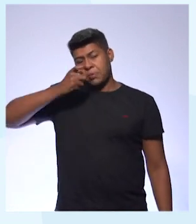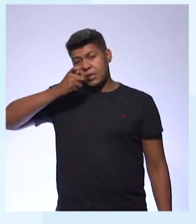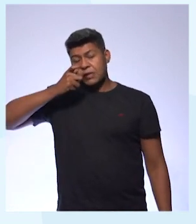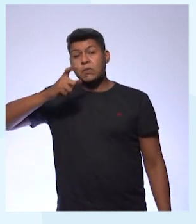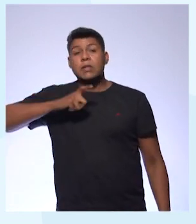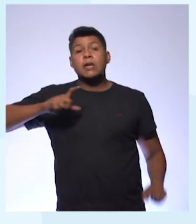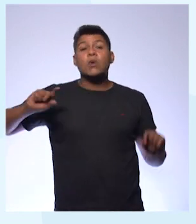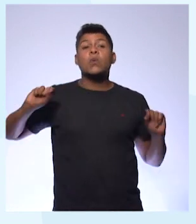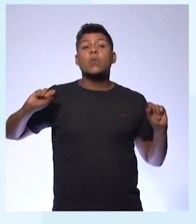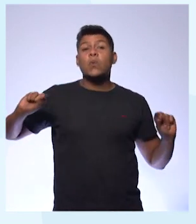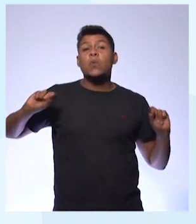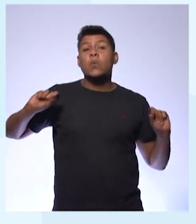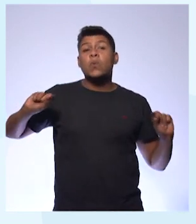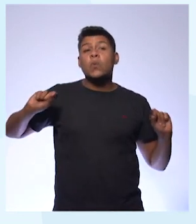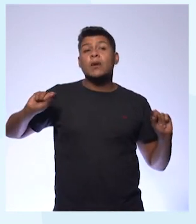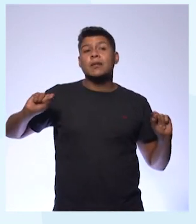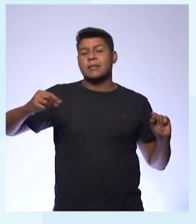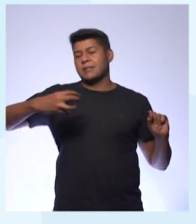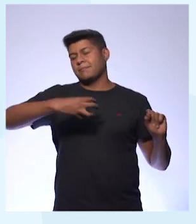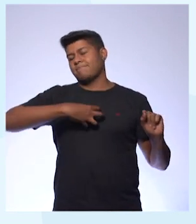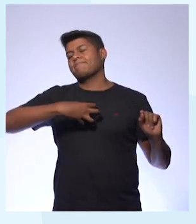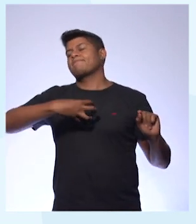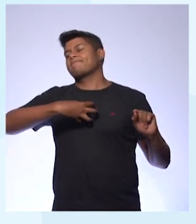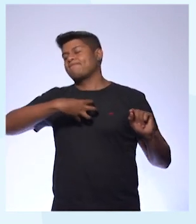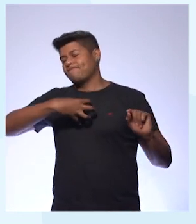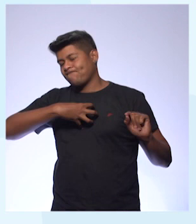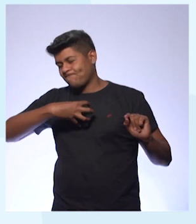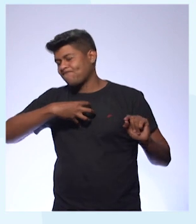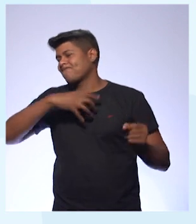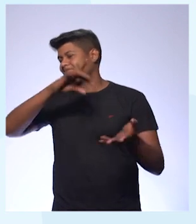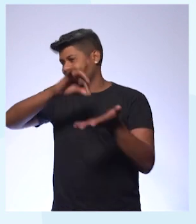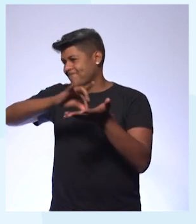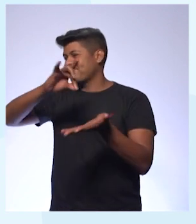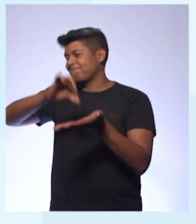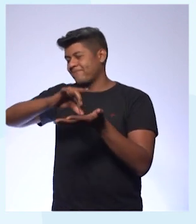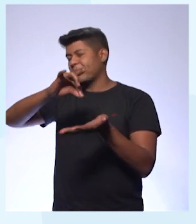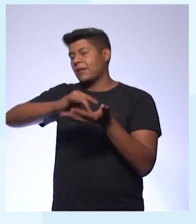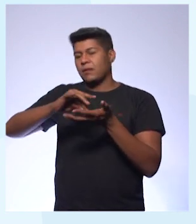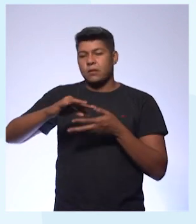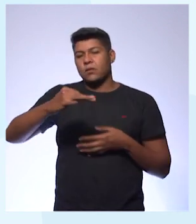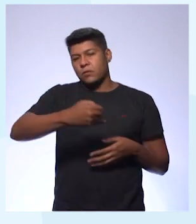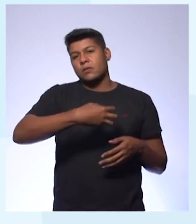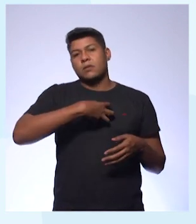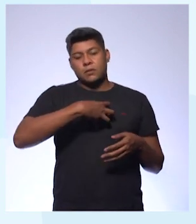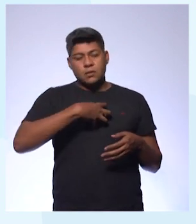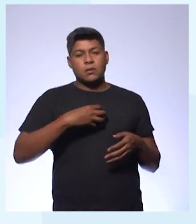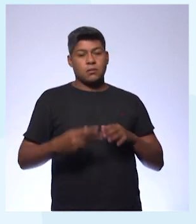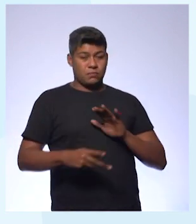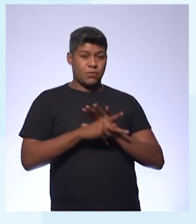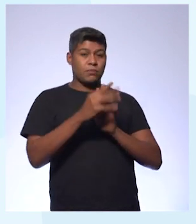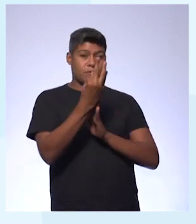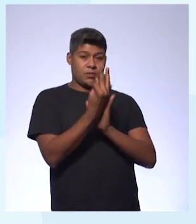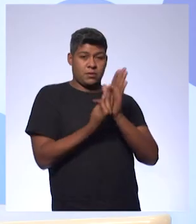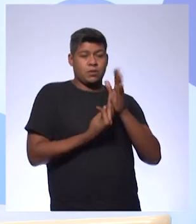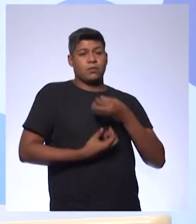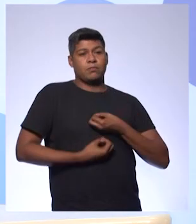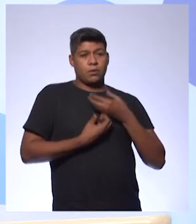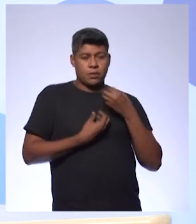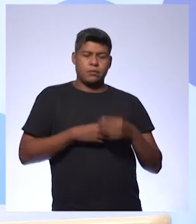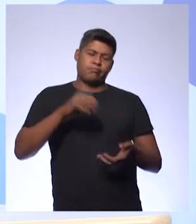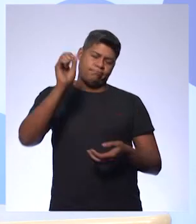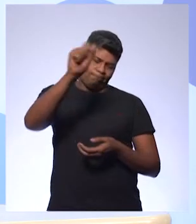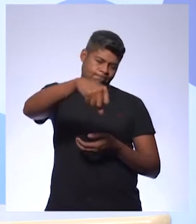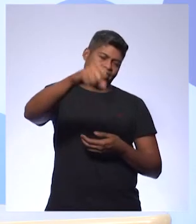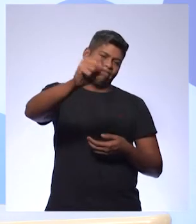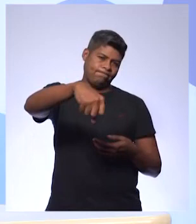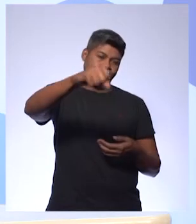há Sentido. sentido. Tudo faz sentido dentro de um texto poético, não é? Tudo faz Tudo sentido.